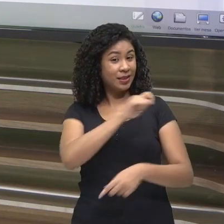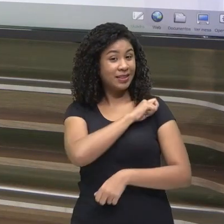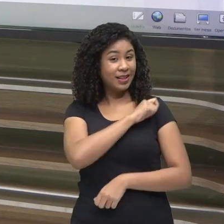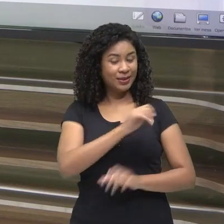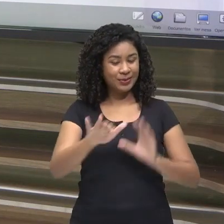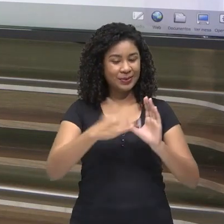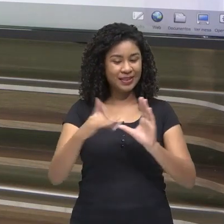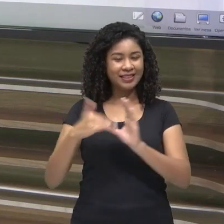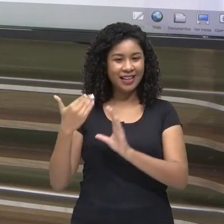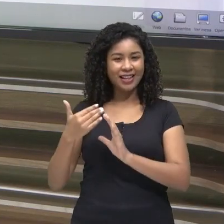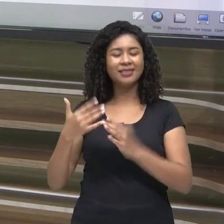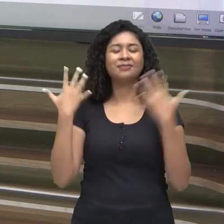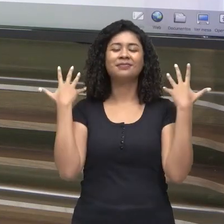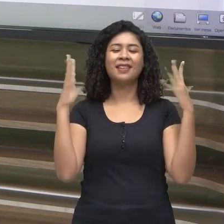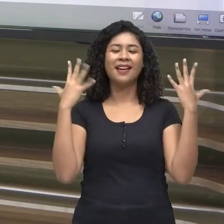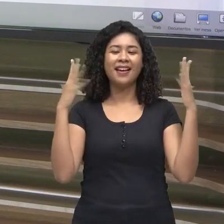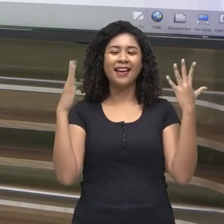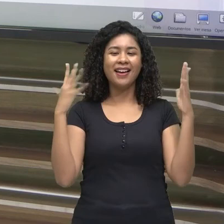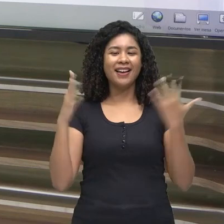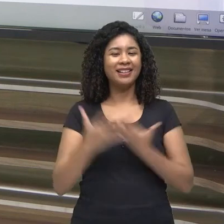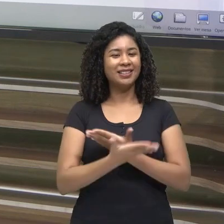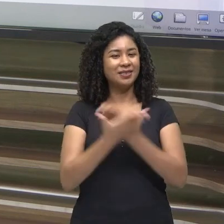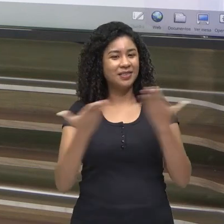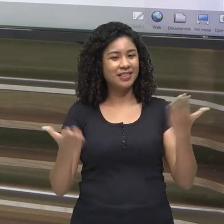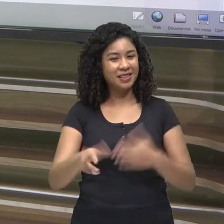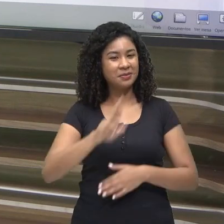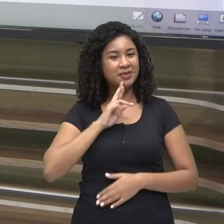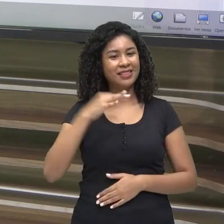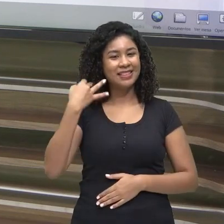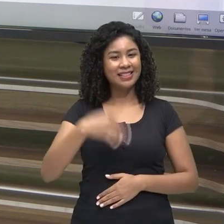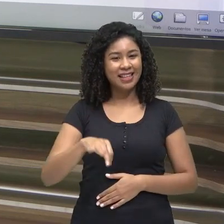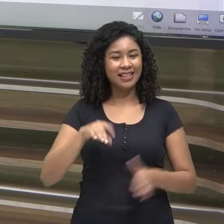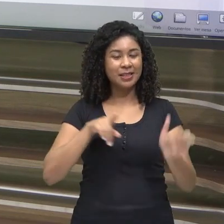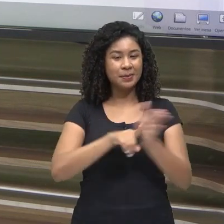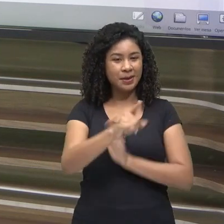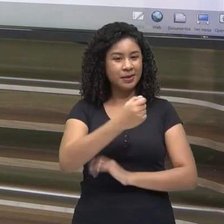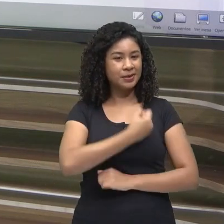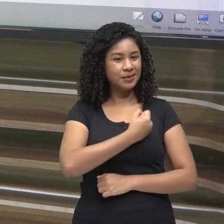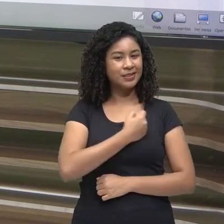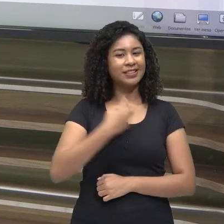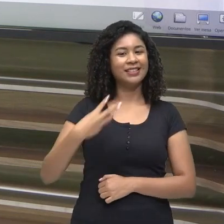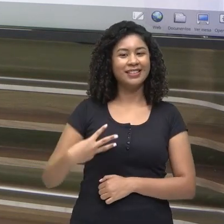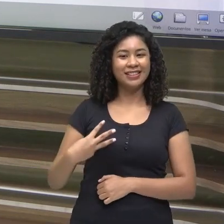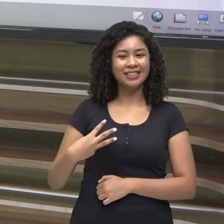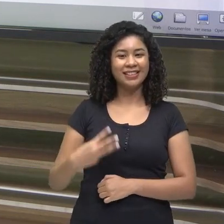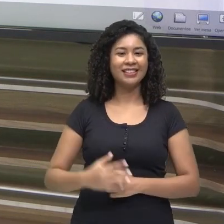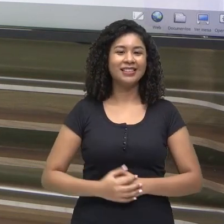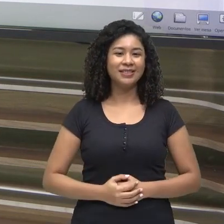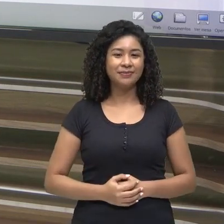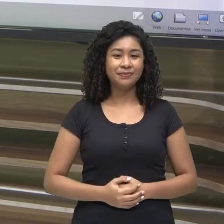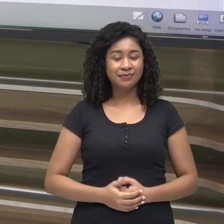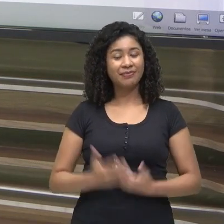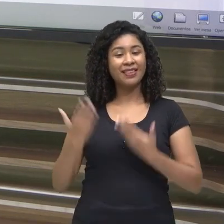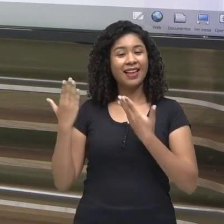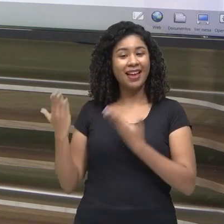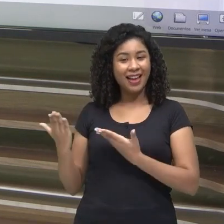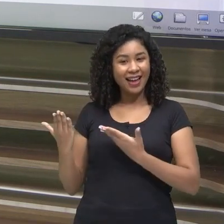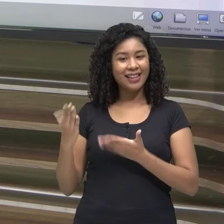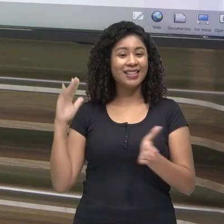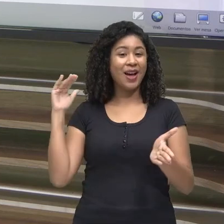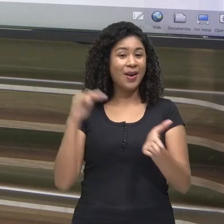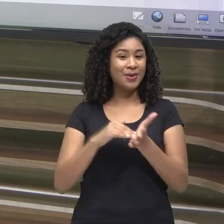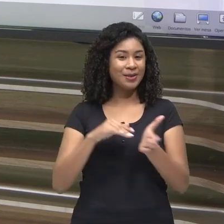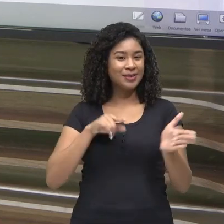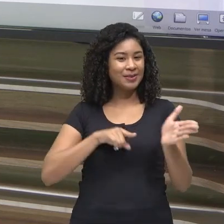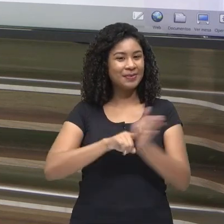estão de parabéns, né? Acertaram aí a nossa terceira questão. E essa foi a nossa última questão